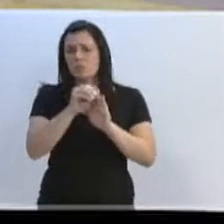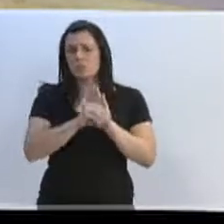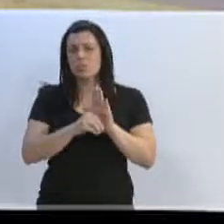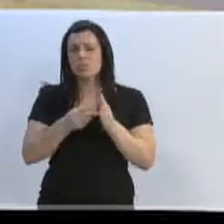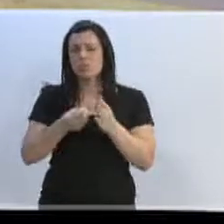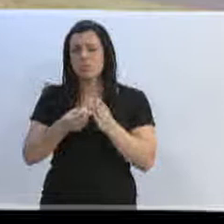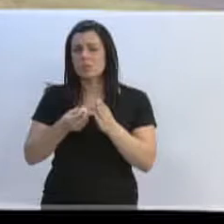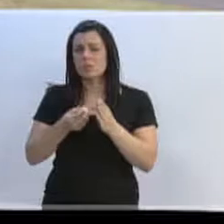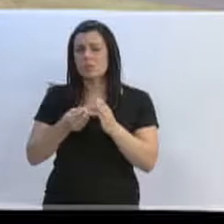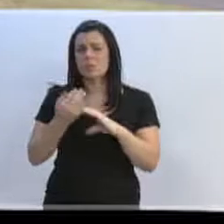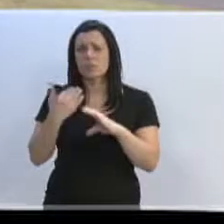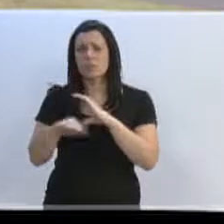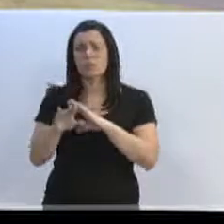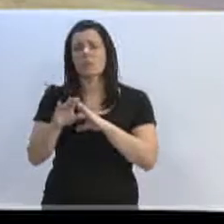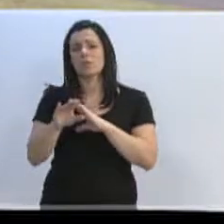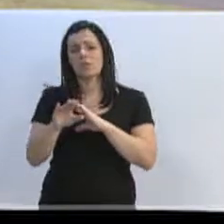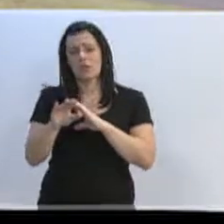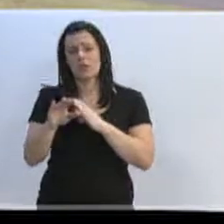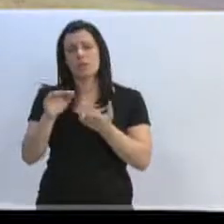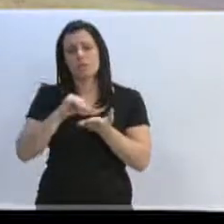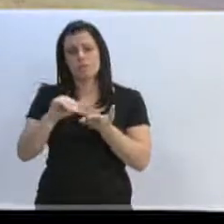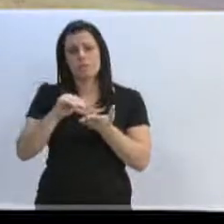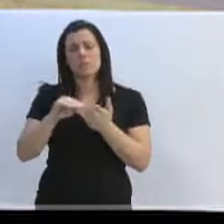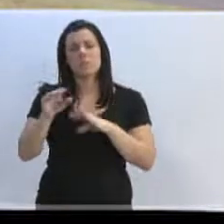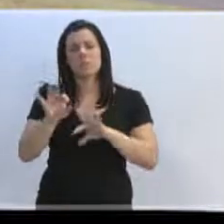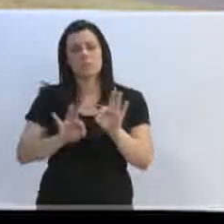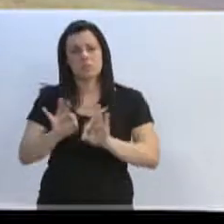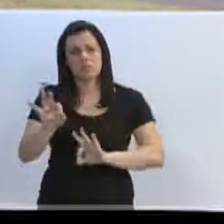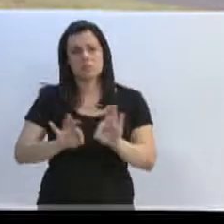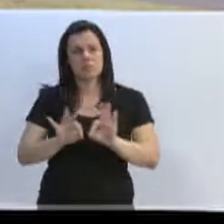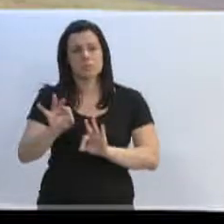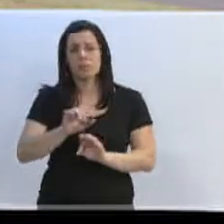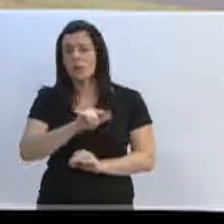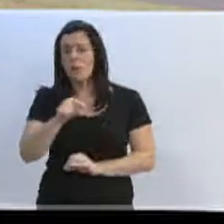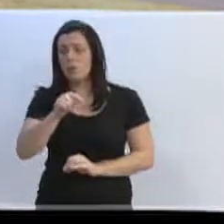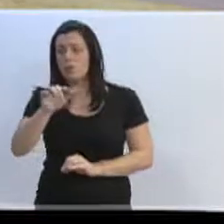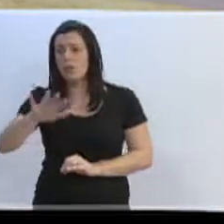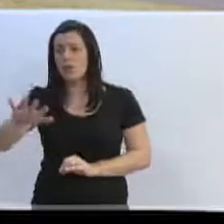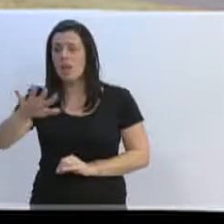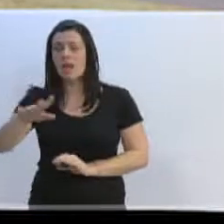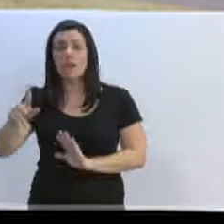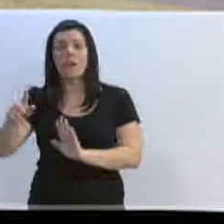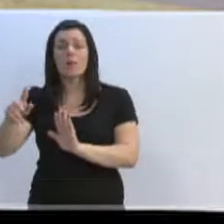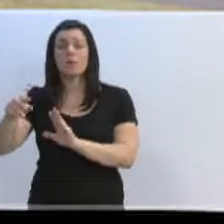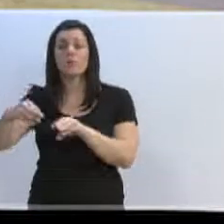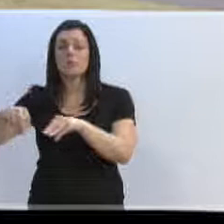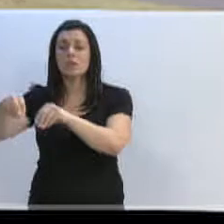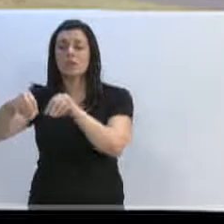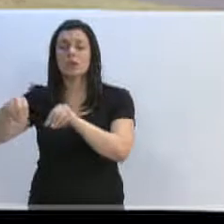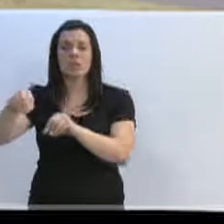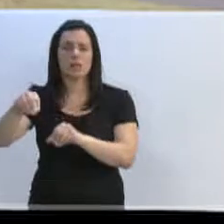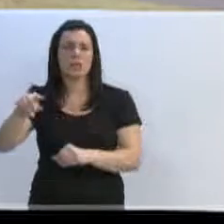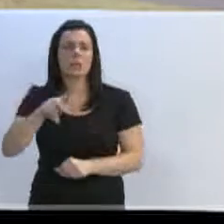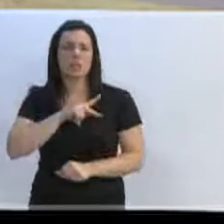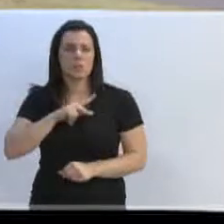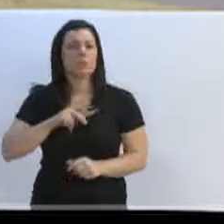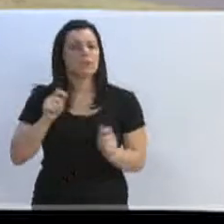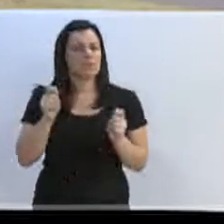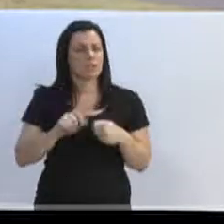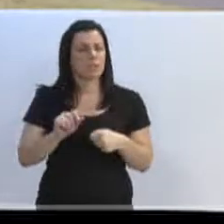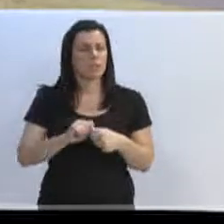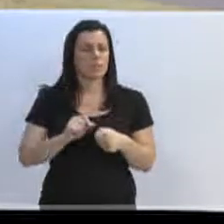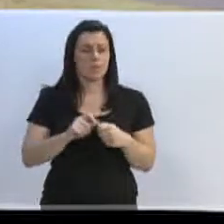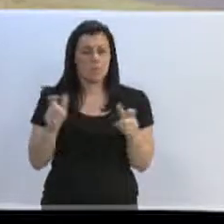faça um estudo que sane esse problema. No outro lado, a área pública. A área pública é um terreno que foi dado ao município, também tem condições de ser feito. É